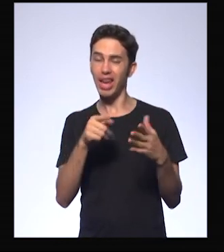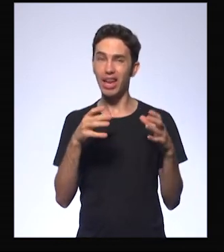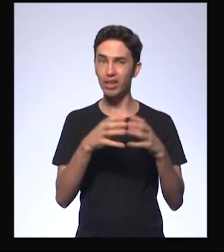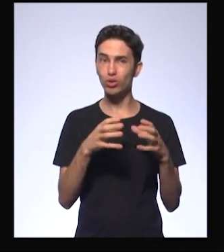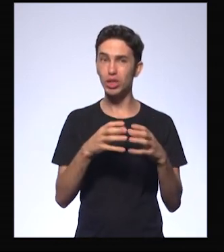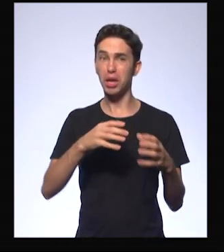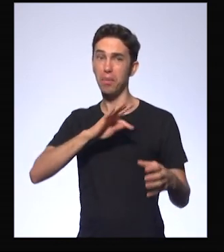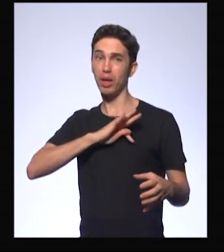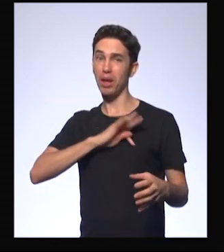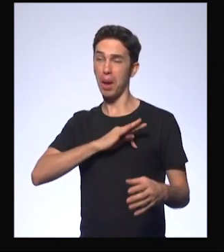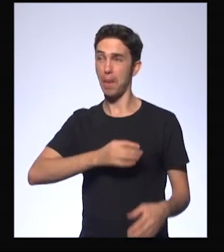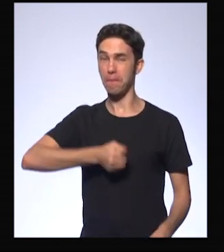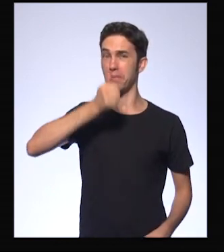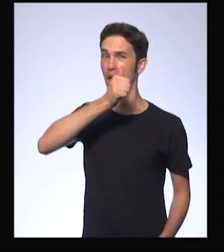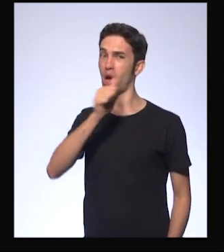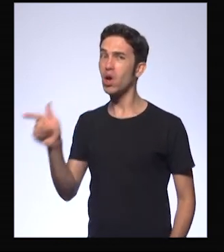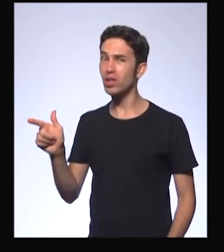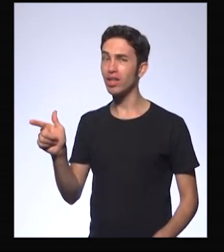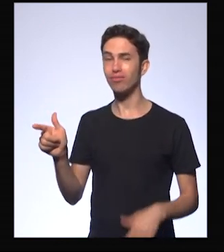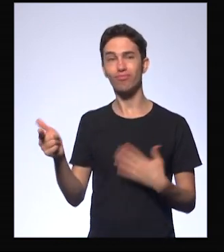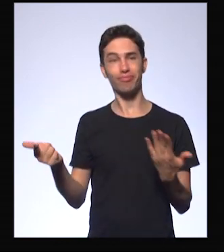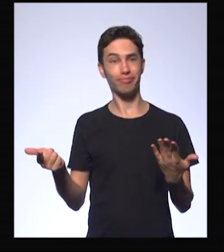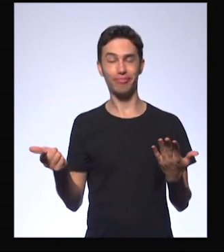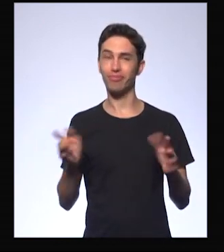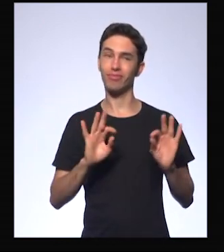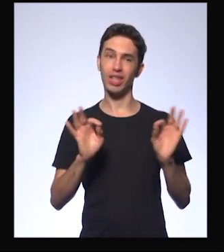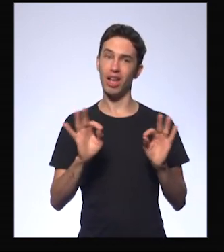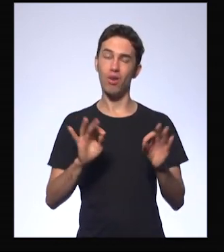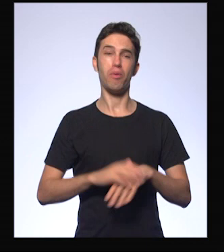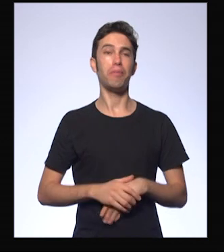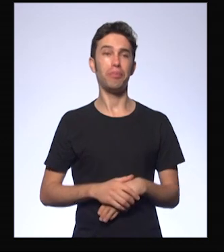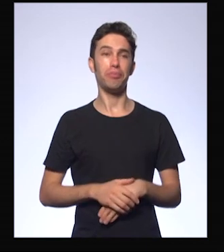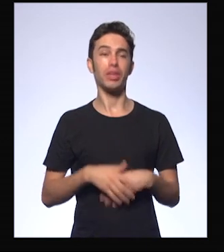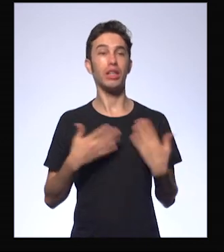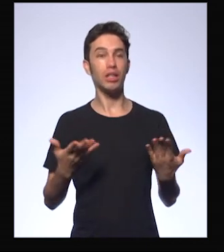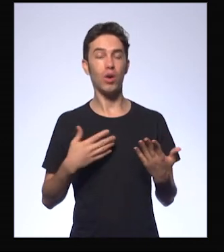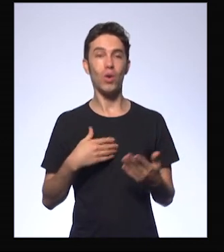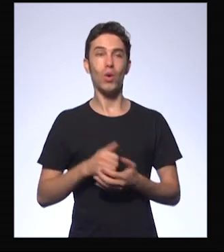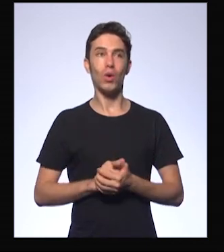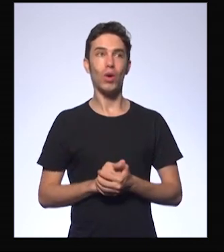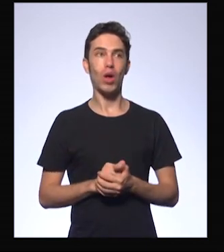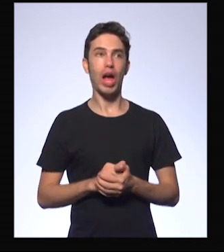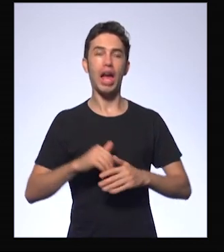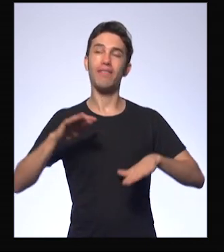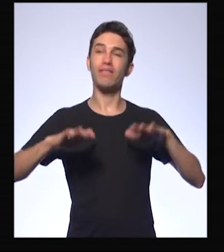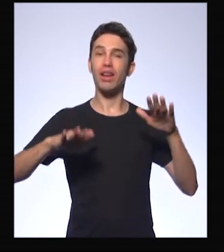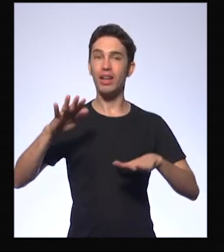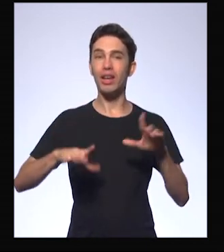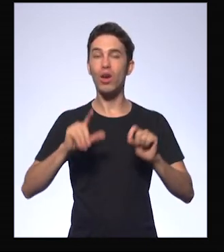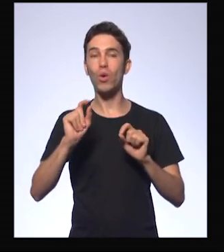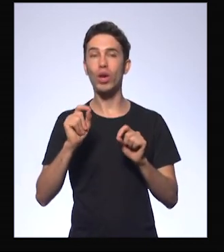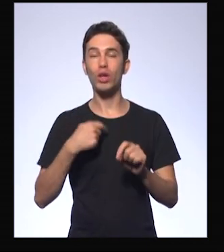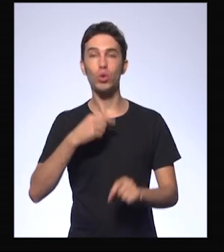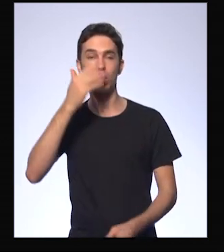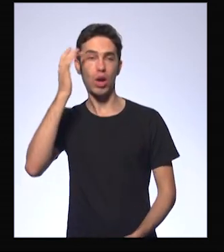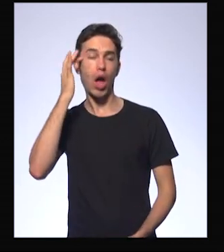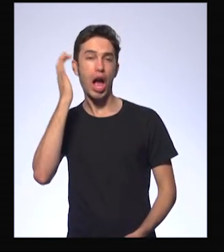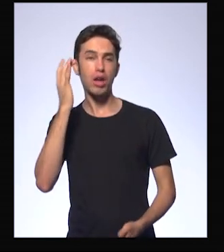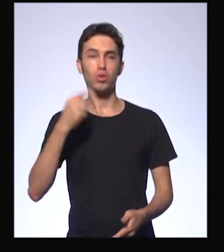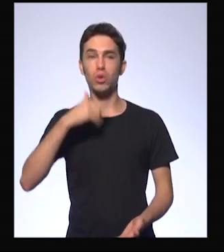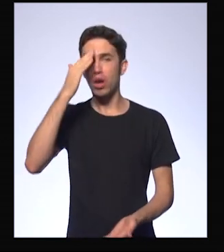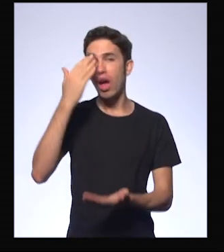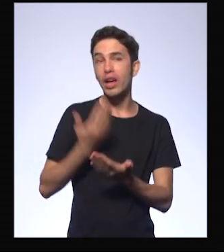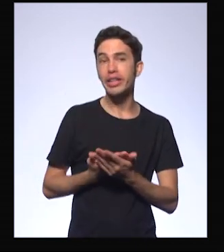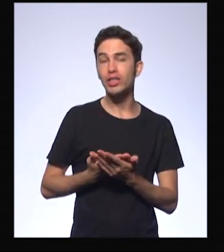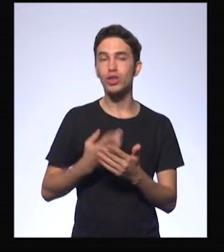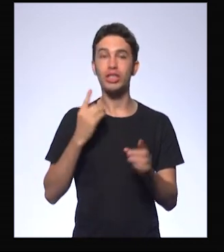um fato que meu time é melhor que o seu. Na verdade, isso vai depender do que eu acho, do que eu acredito.